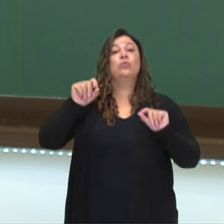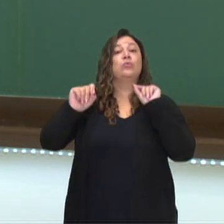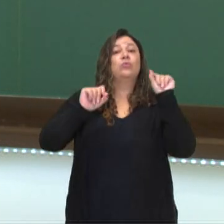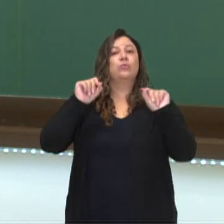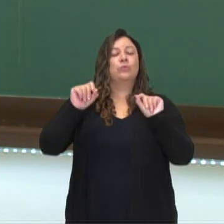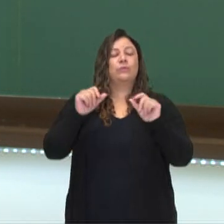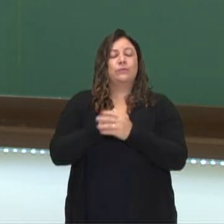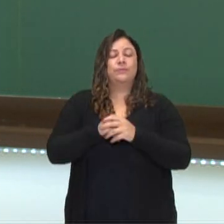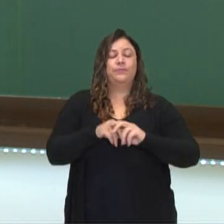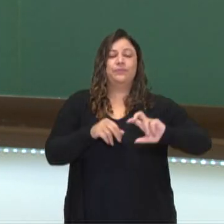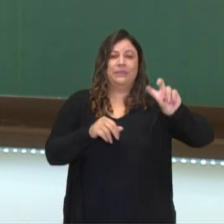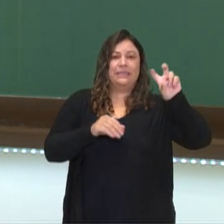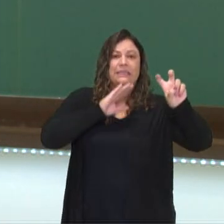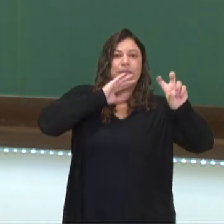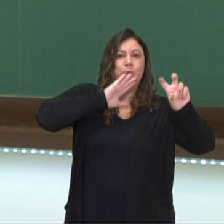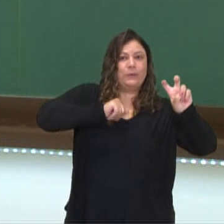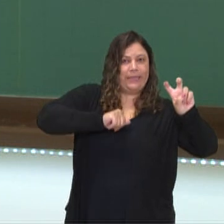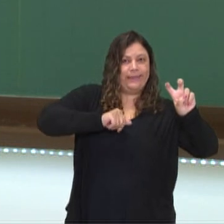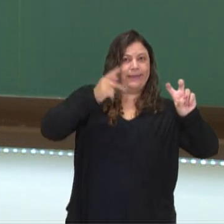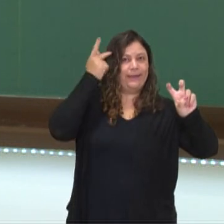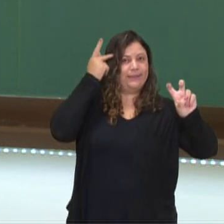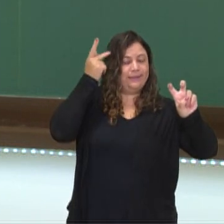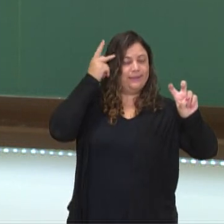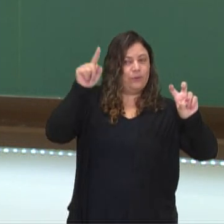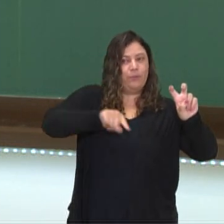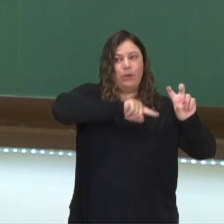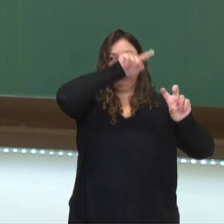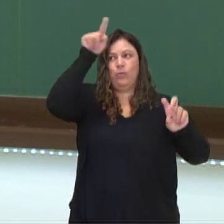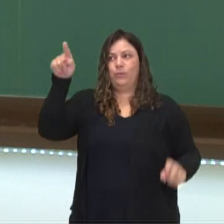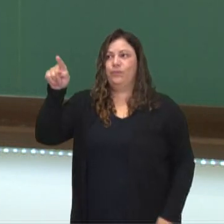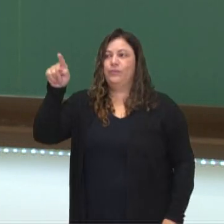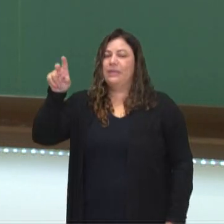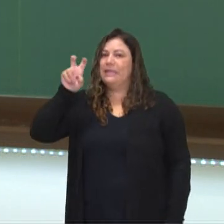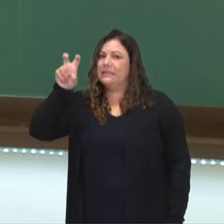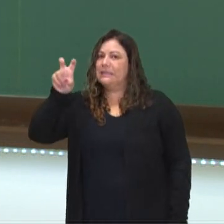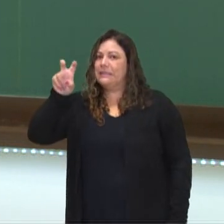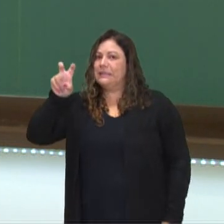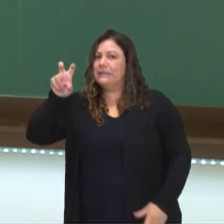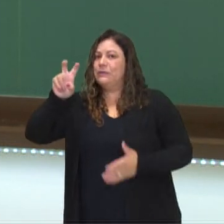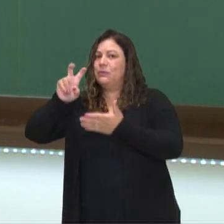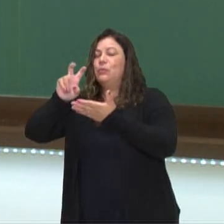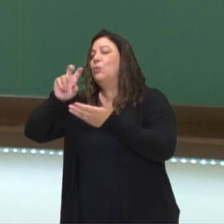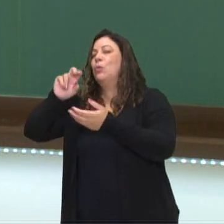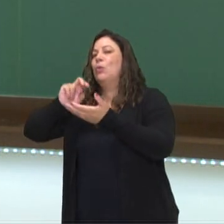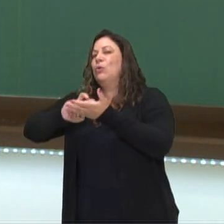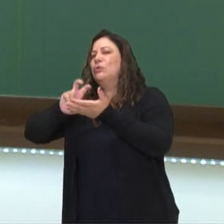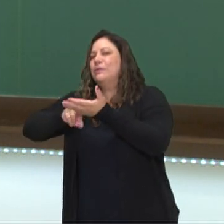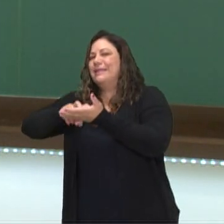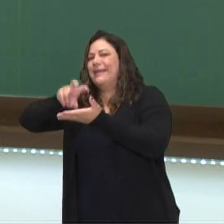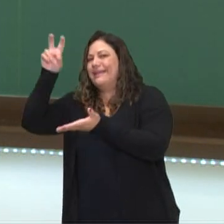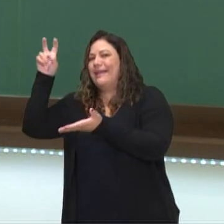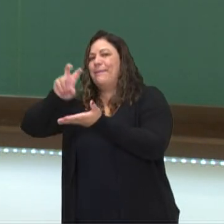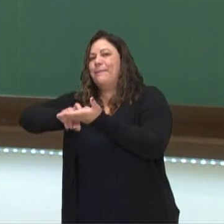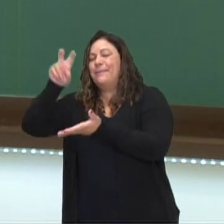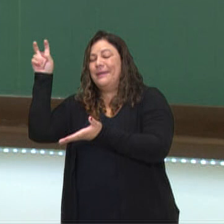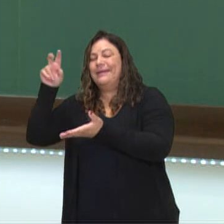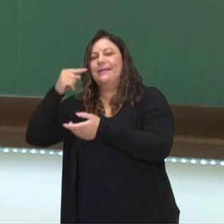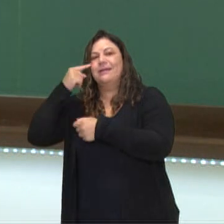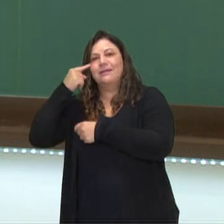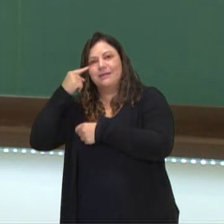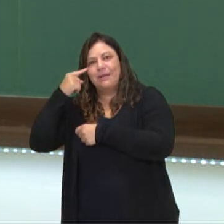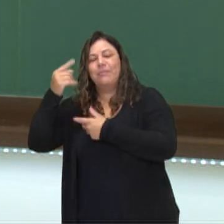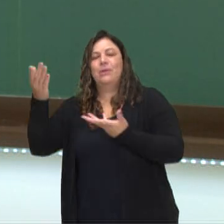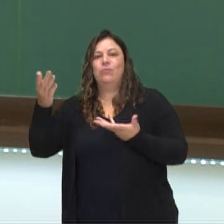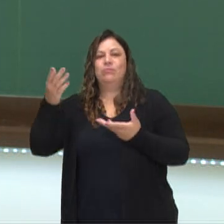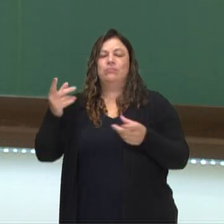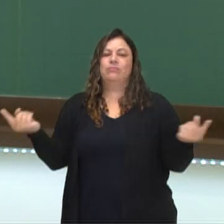horas em São Paulo, vão ser 5 horas da manhã em Tóquio, pois os fusos horários eles variam sempre no